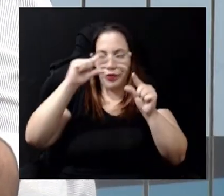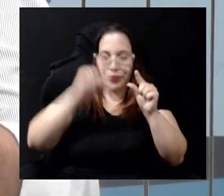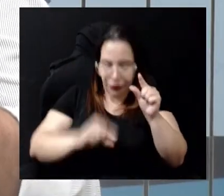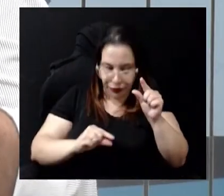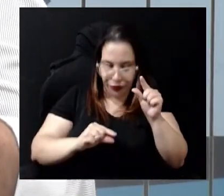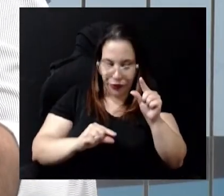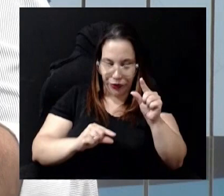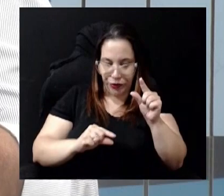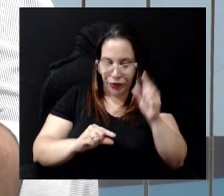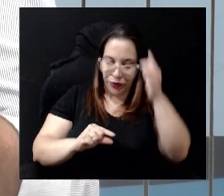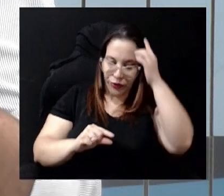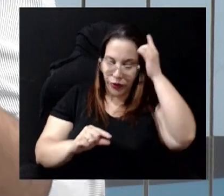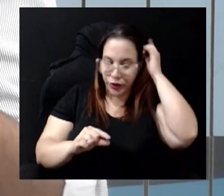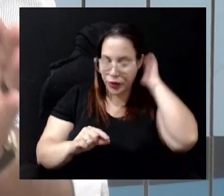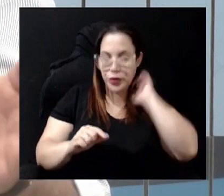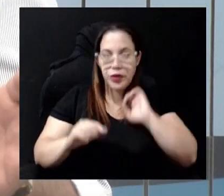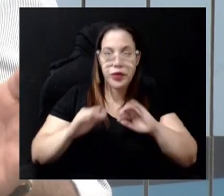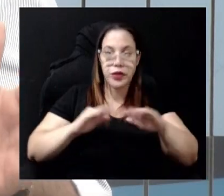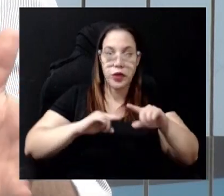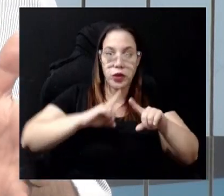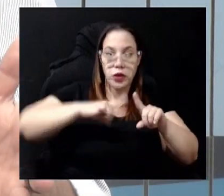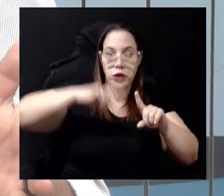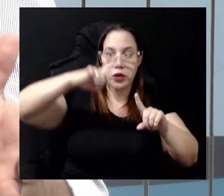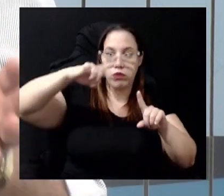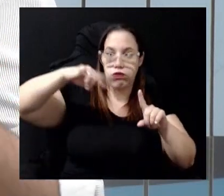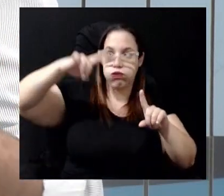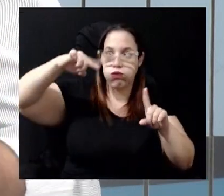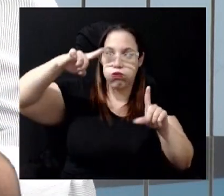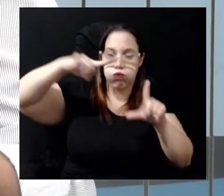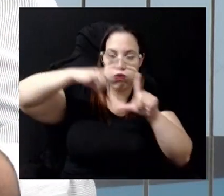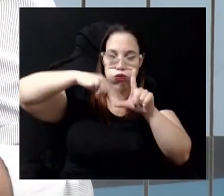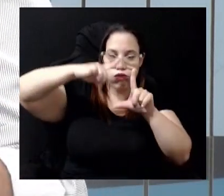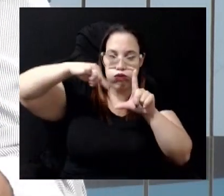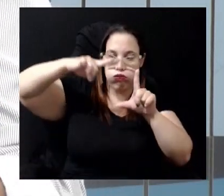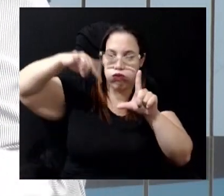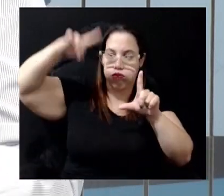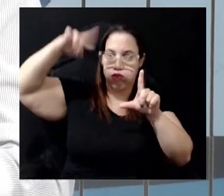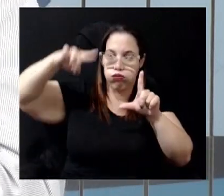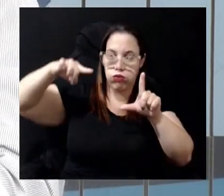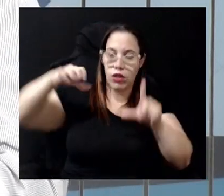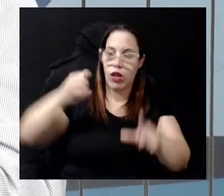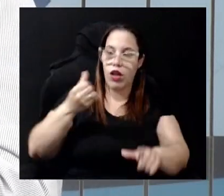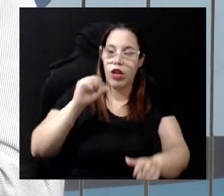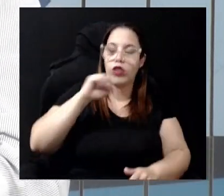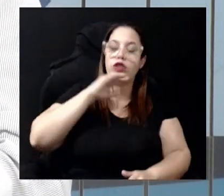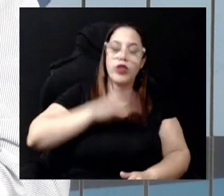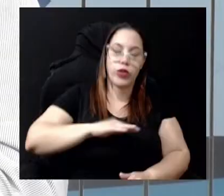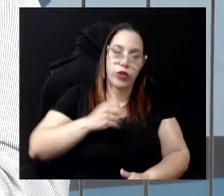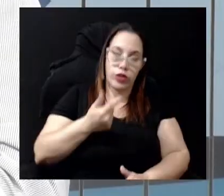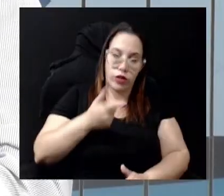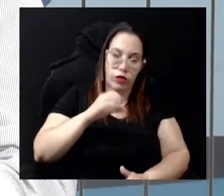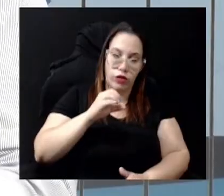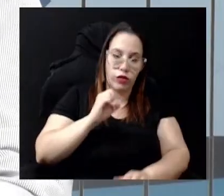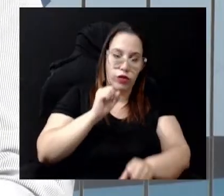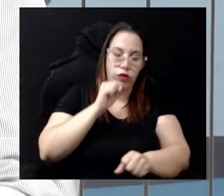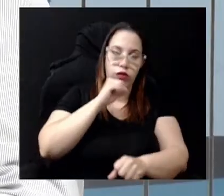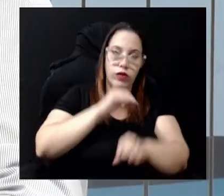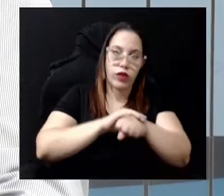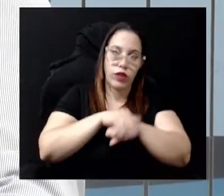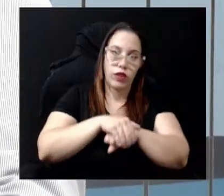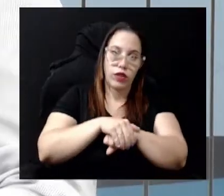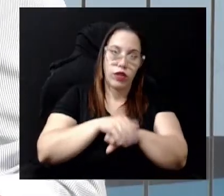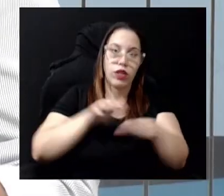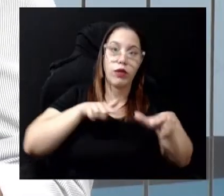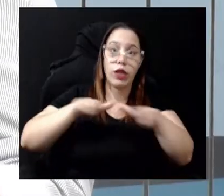que a curva mais consome, que é no final da tarde, entre as 18 e as 20 horas, onde a gente tem muita gente trabalhando, chegando